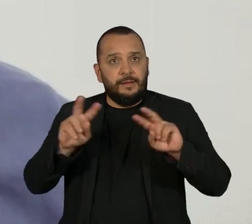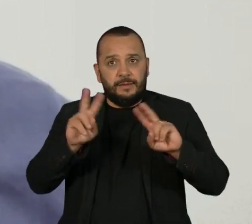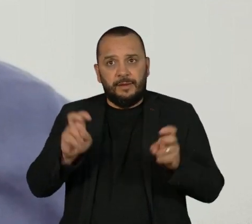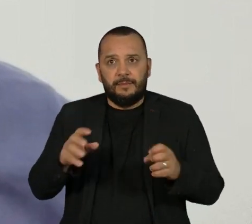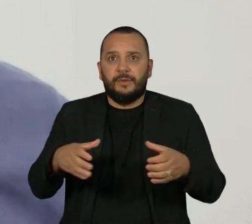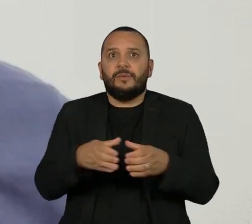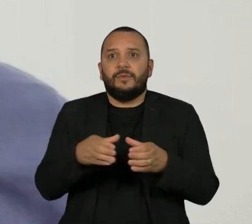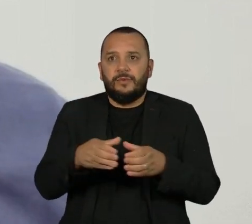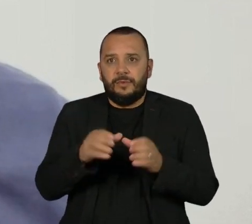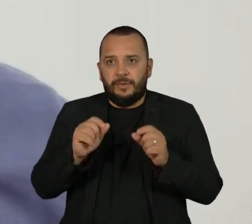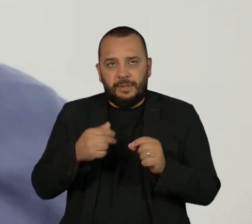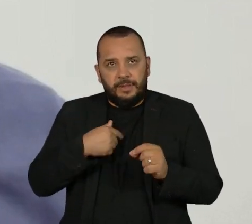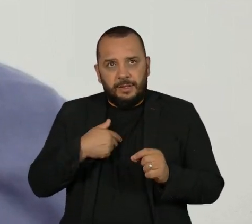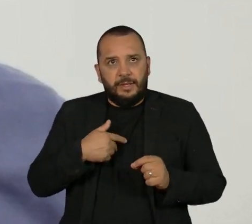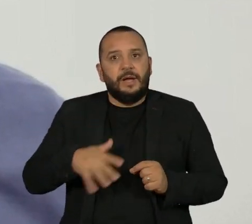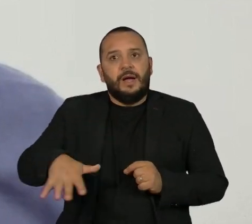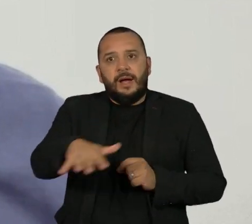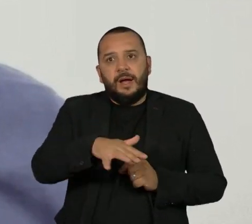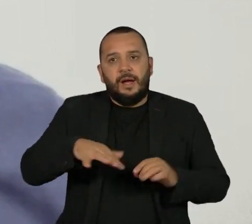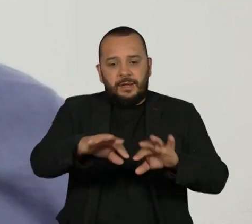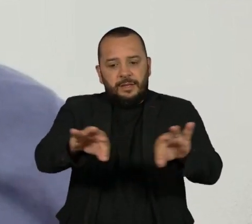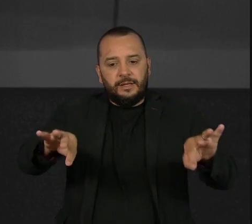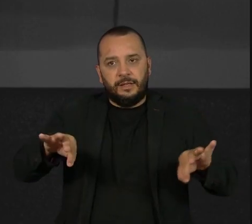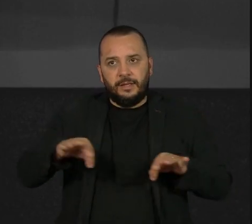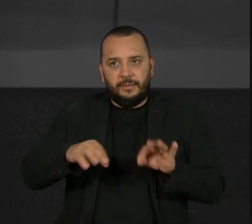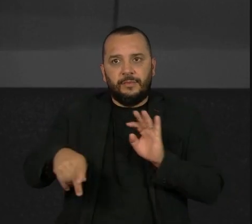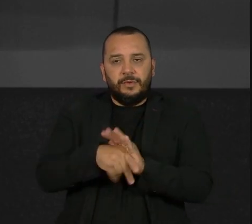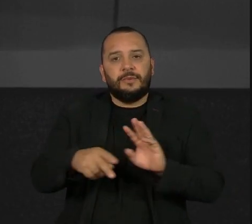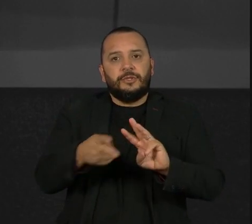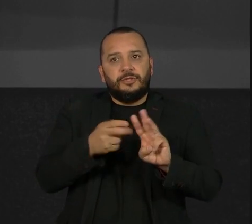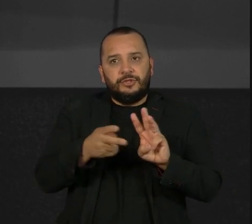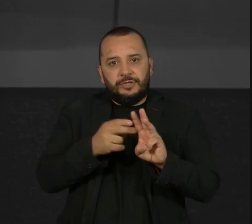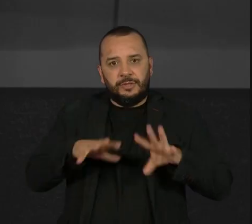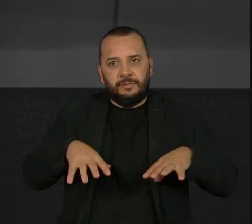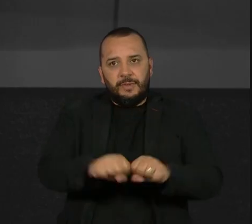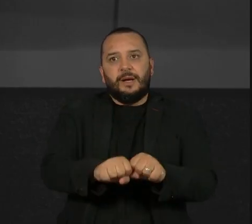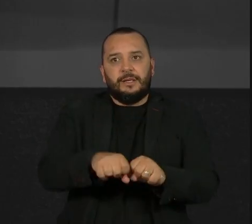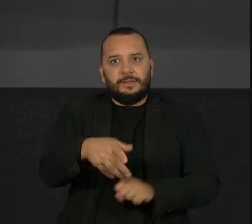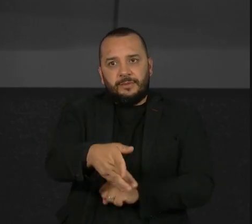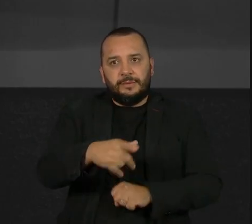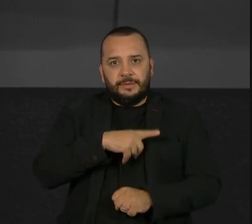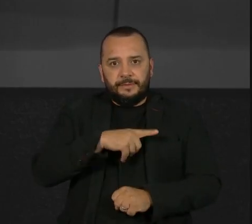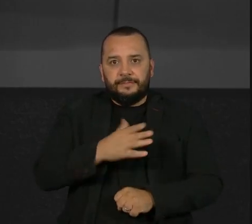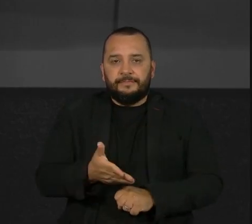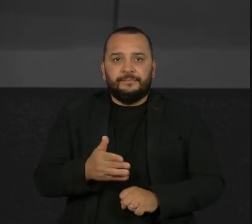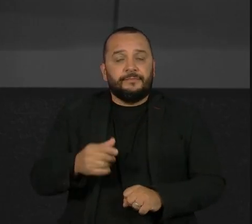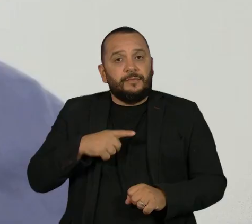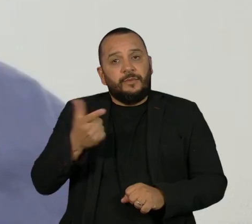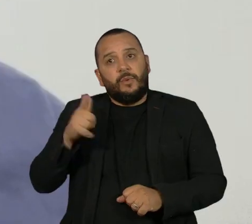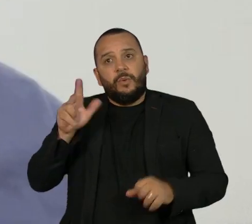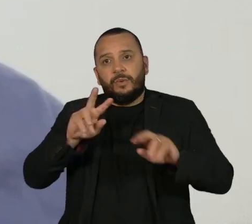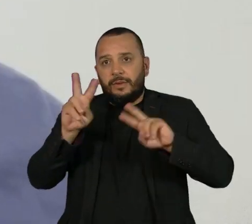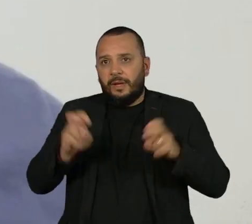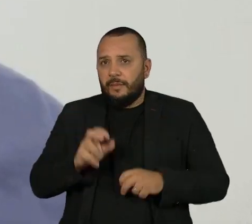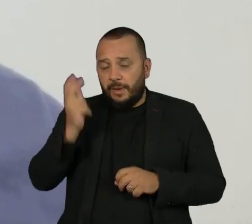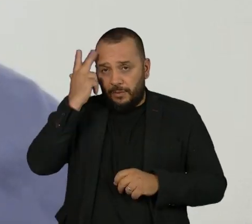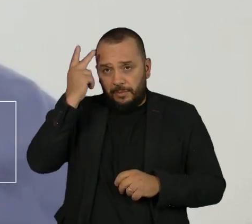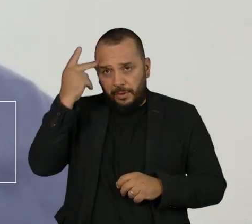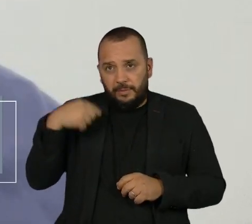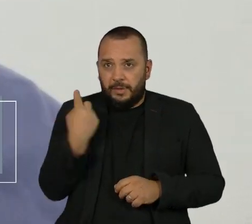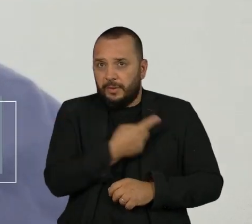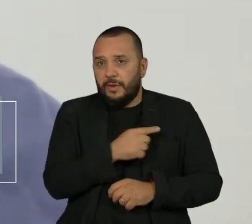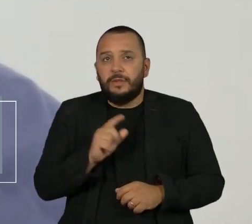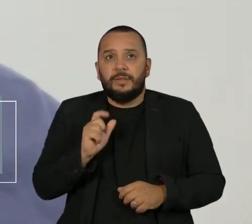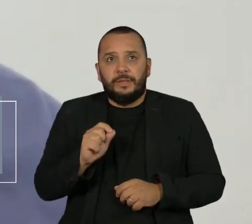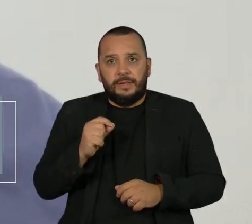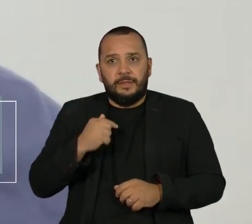dos territórios e, no Brasil, a demarcação das terras indígenas. Né? A outra pauta, né, que é comum para a gente,